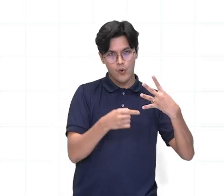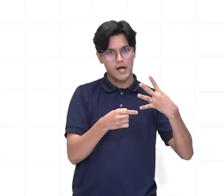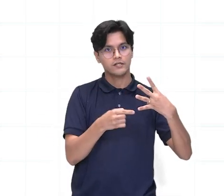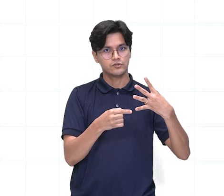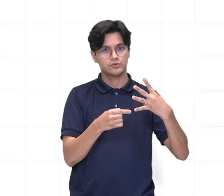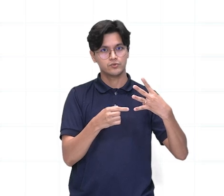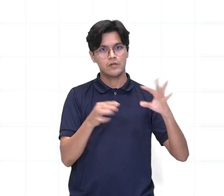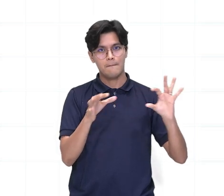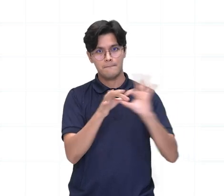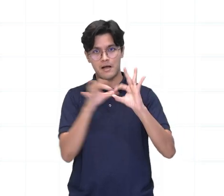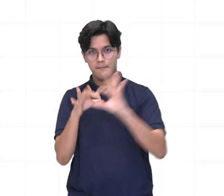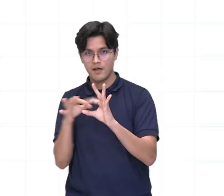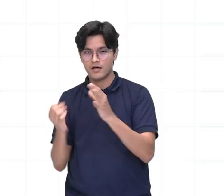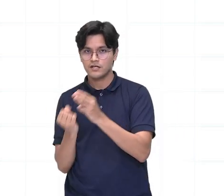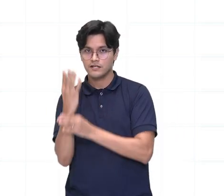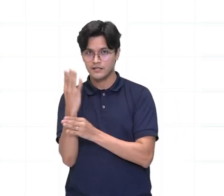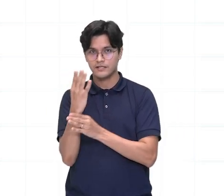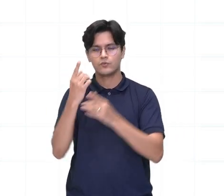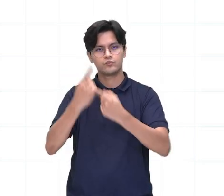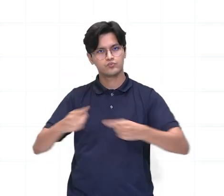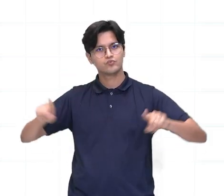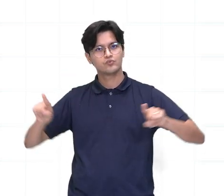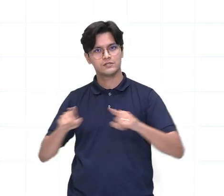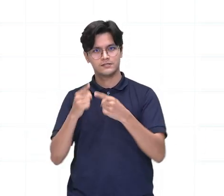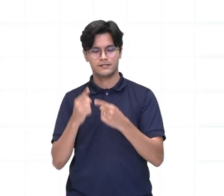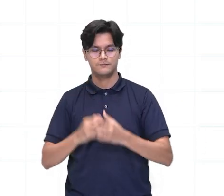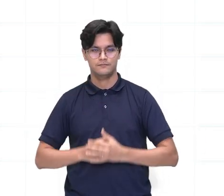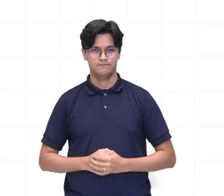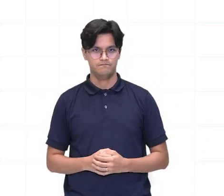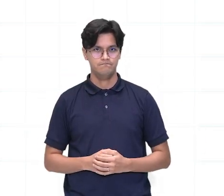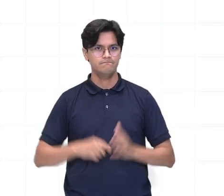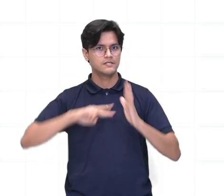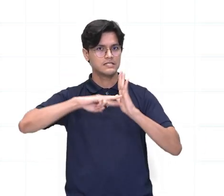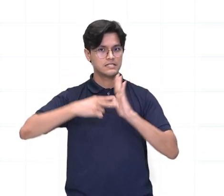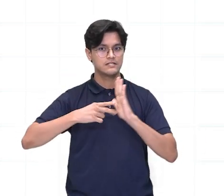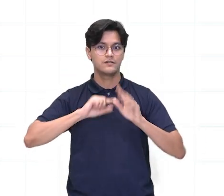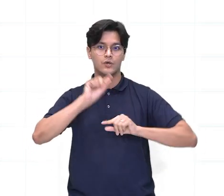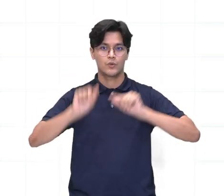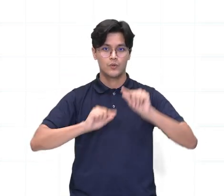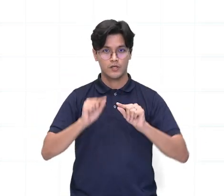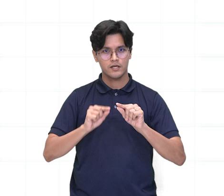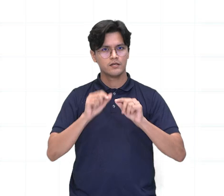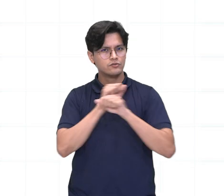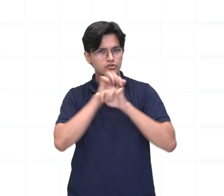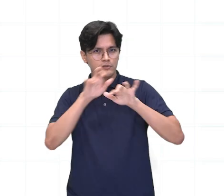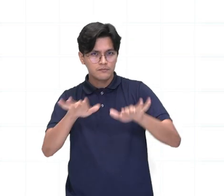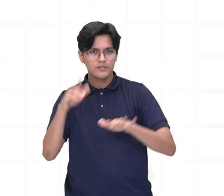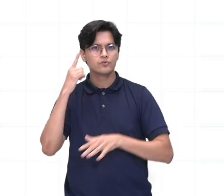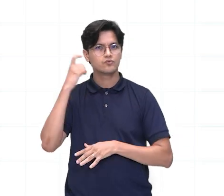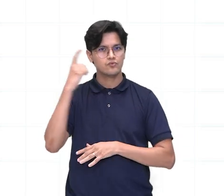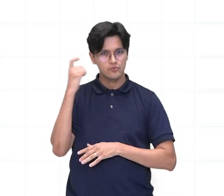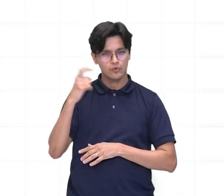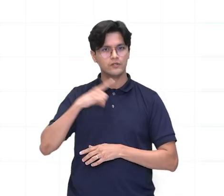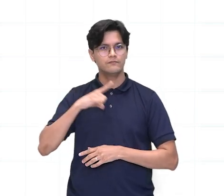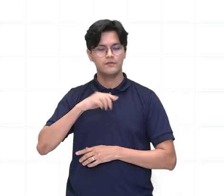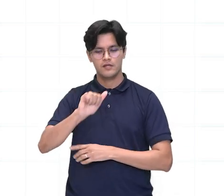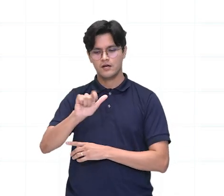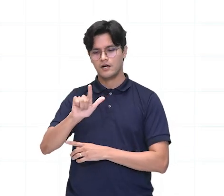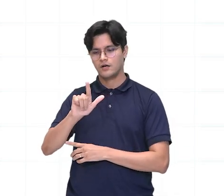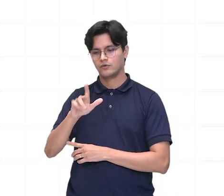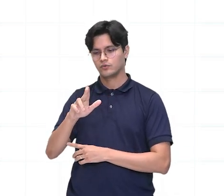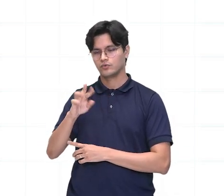elementos que se criam músicas. Ou seja, os parâmetros do som são altura,